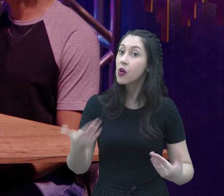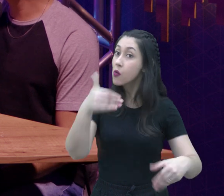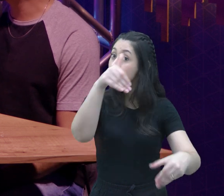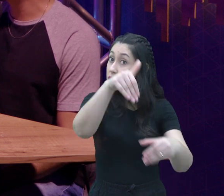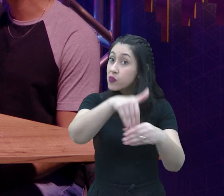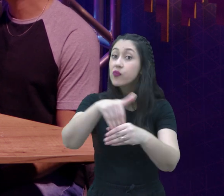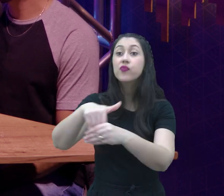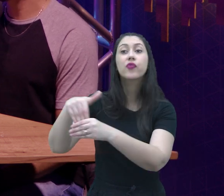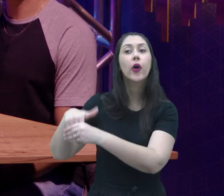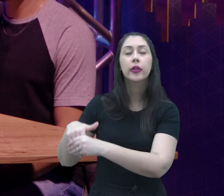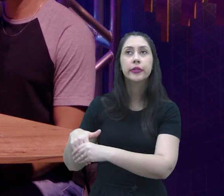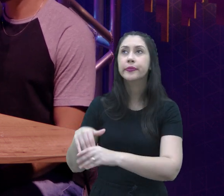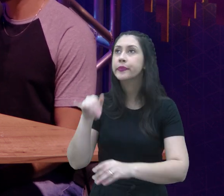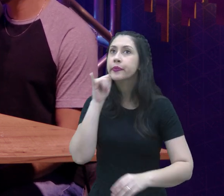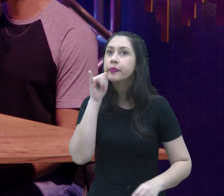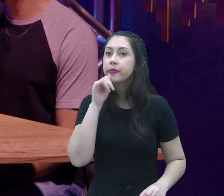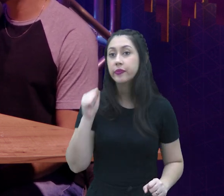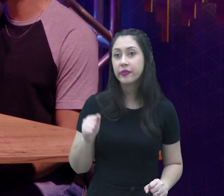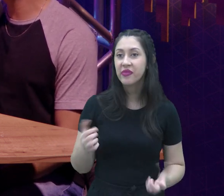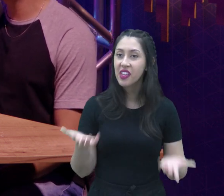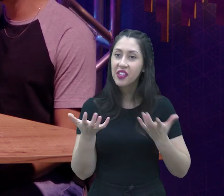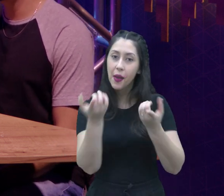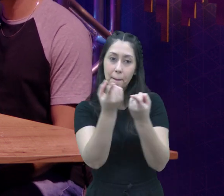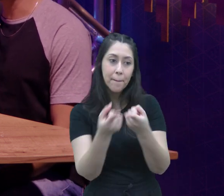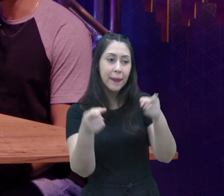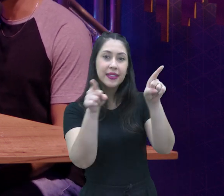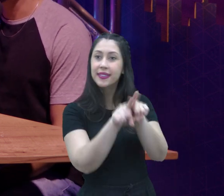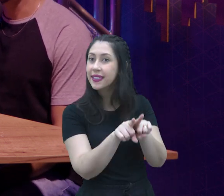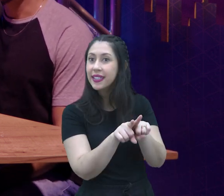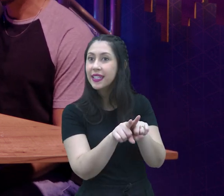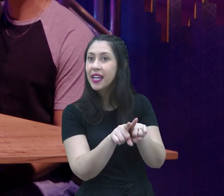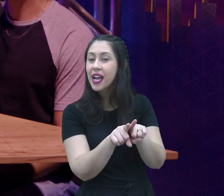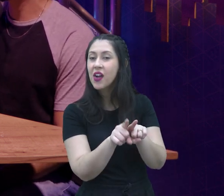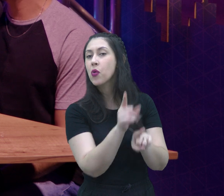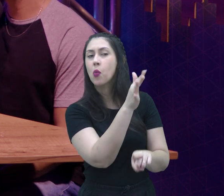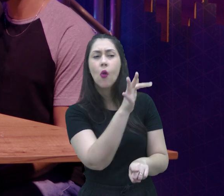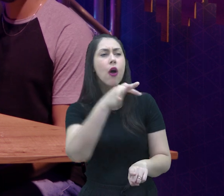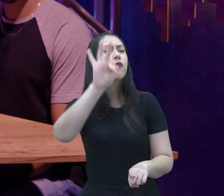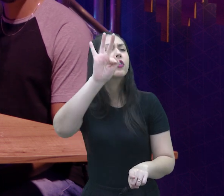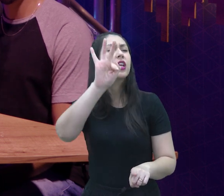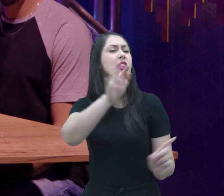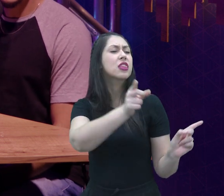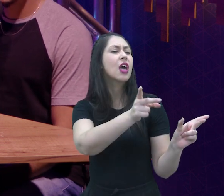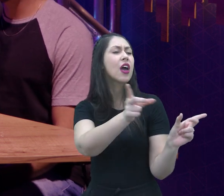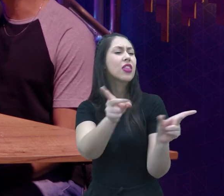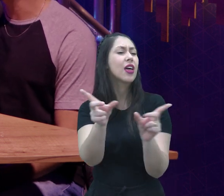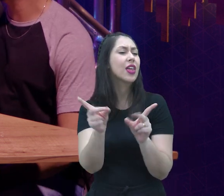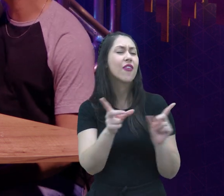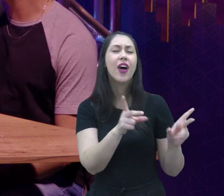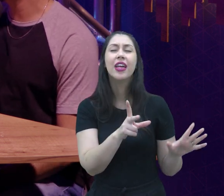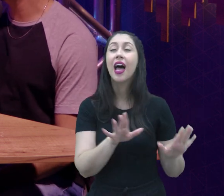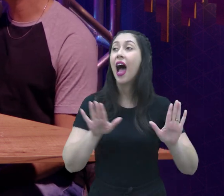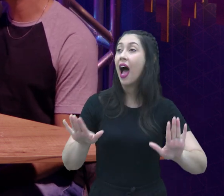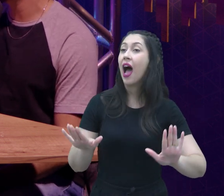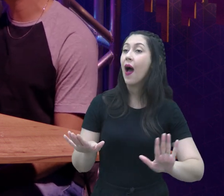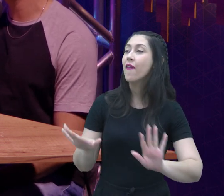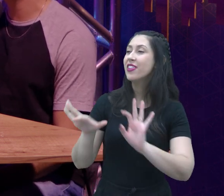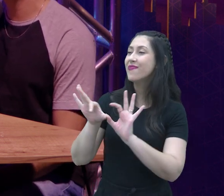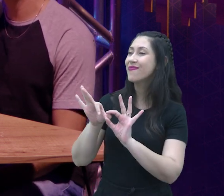eles votam lá. A gente vai fazer uma parceria com a Federação de Comércio, a gente